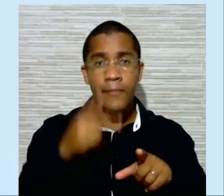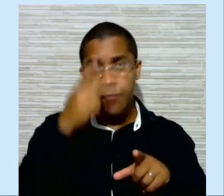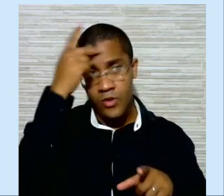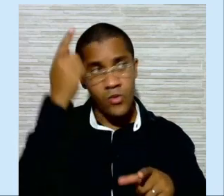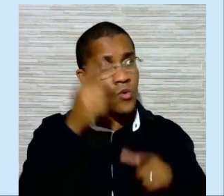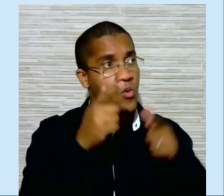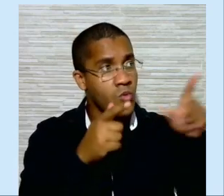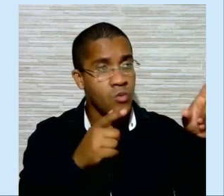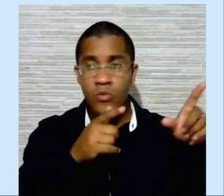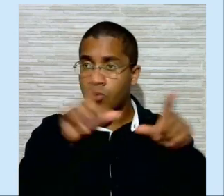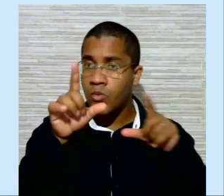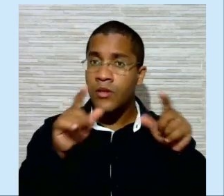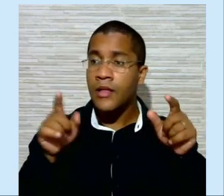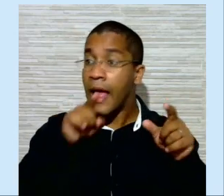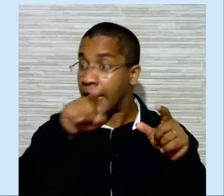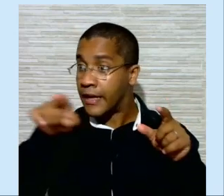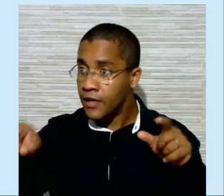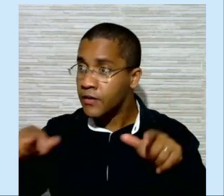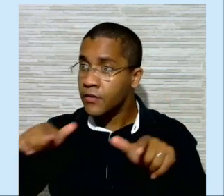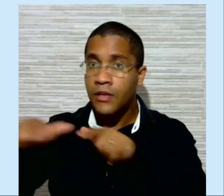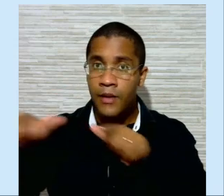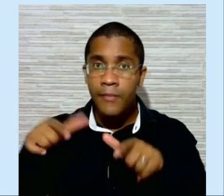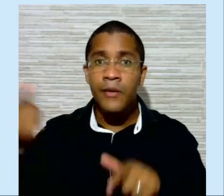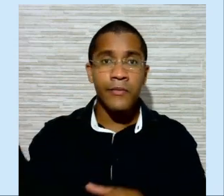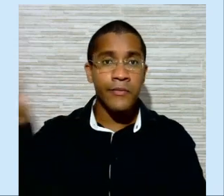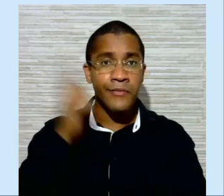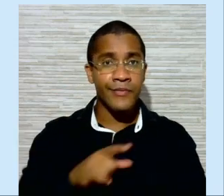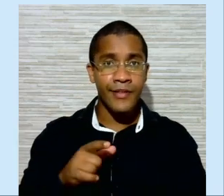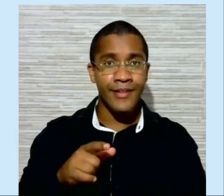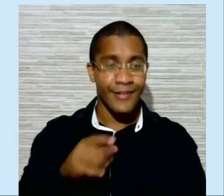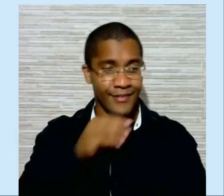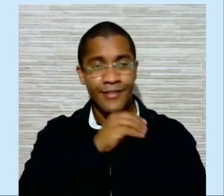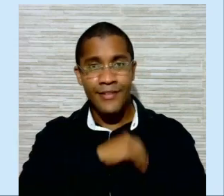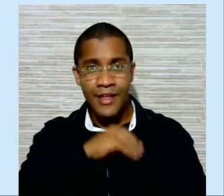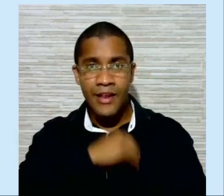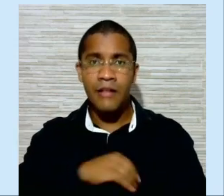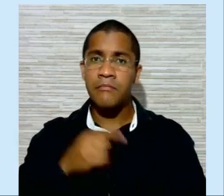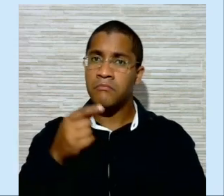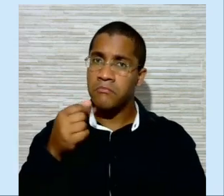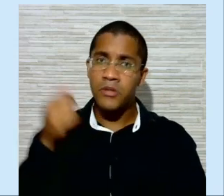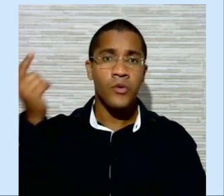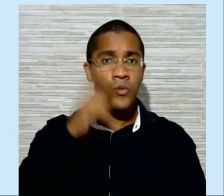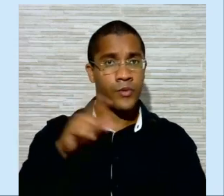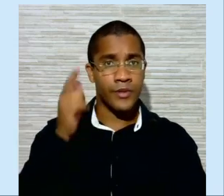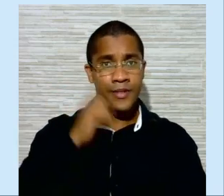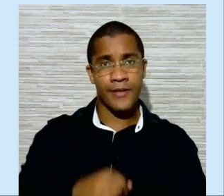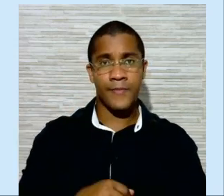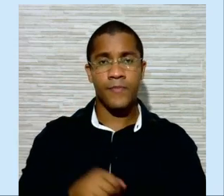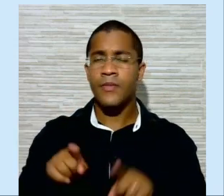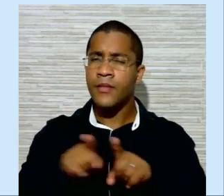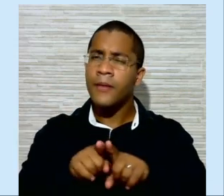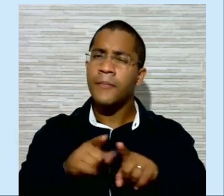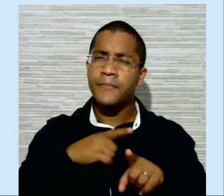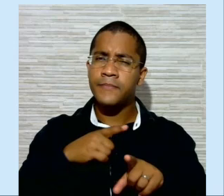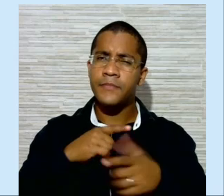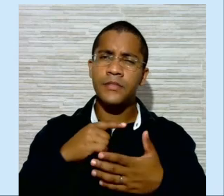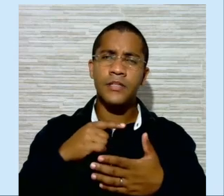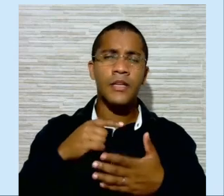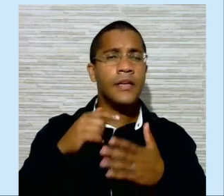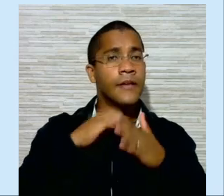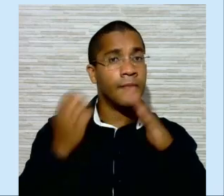beneficiar pessoas gerando emprego e gerando renda, ok? Então, é assim que acontece o processo de distribuição. Existe também, gente, algumas